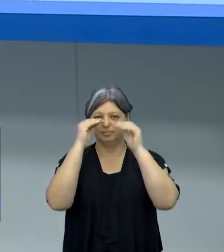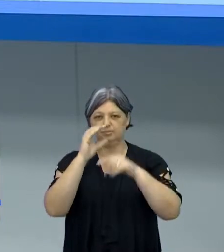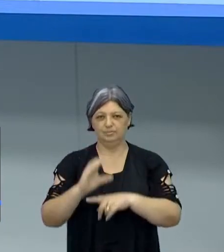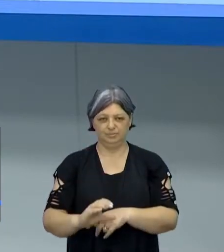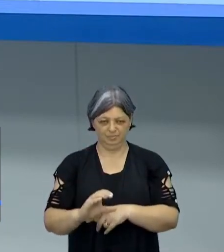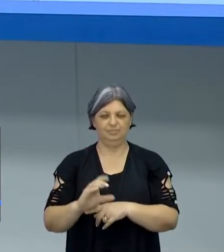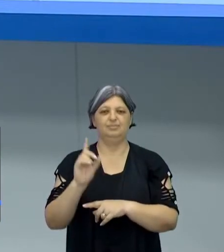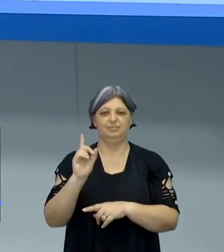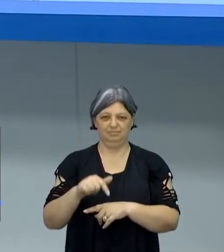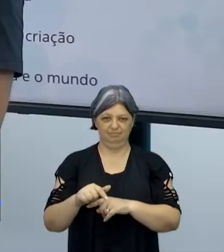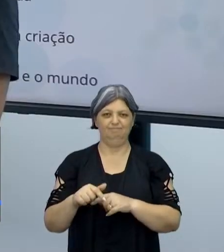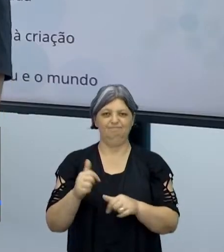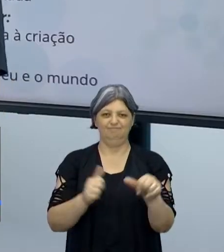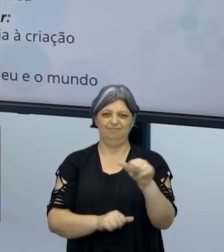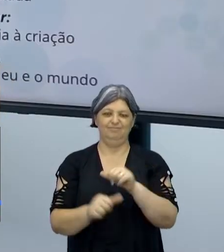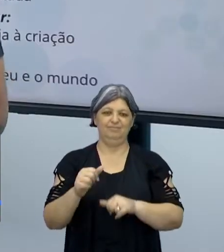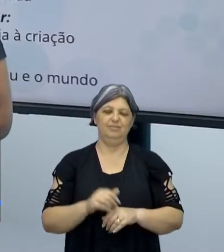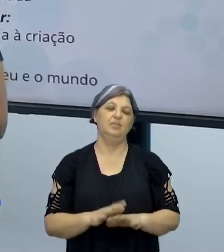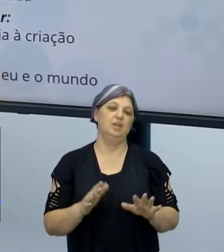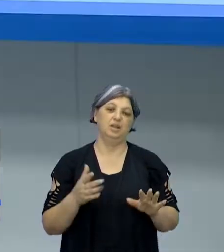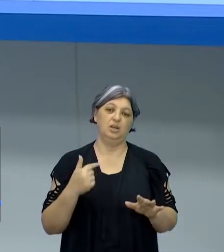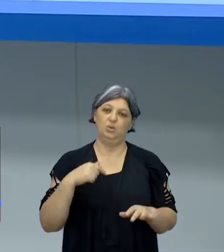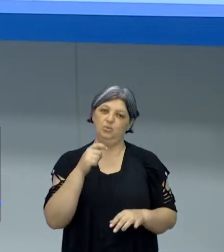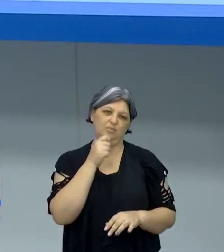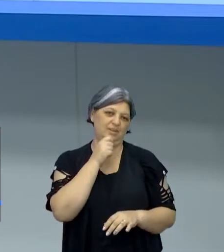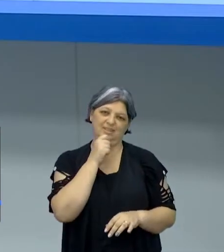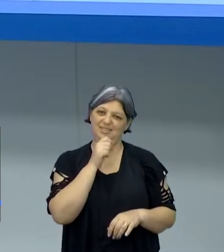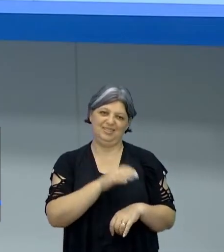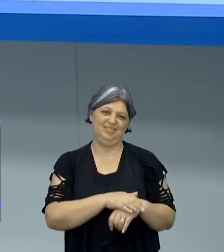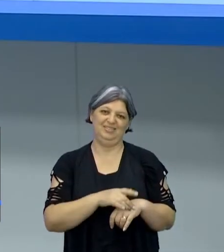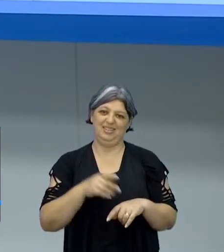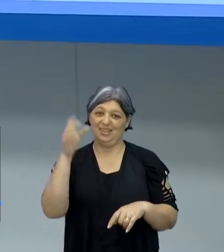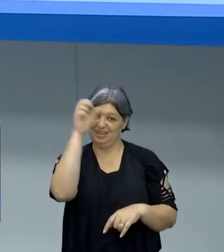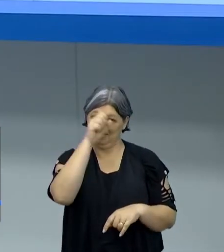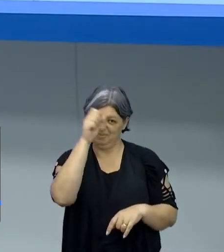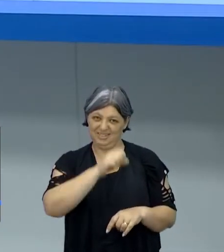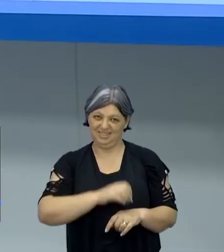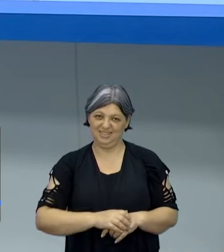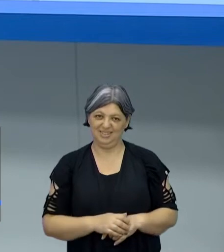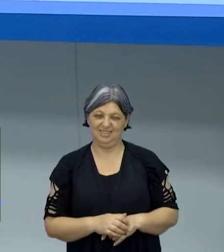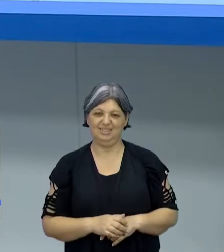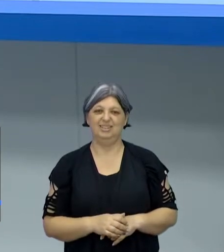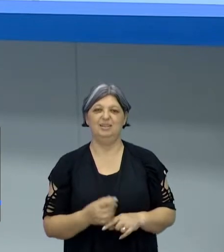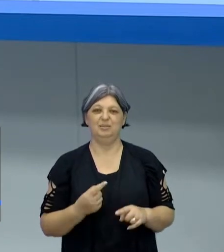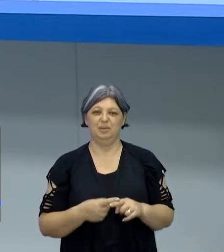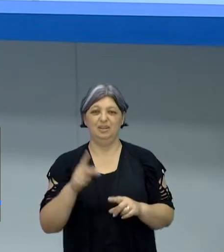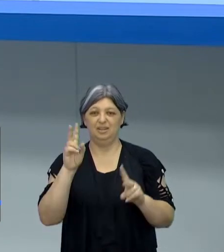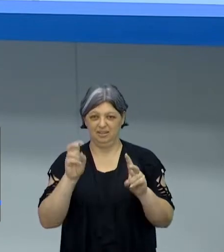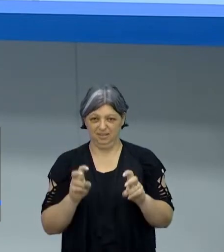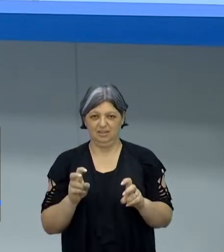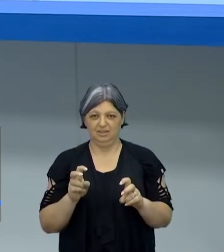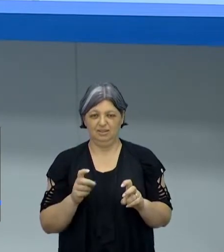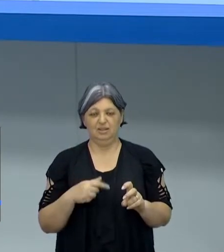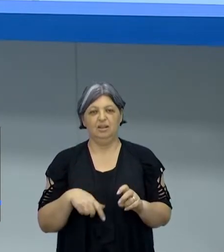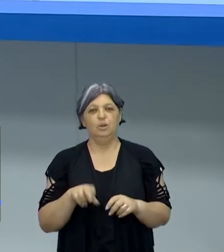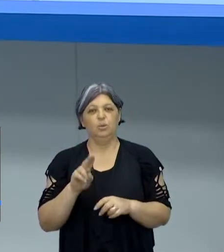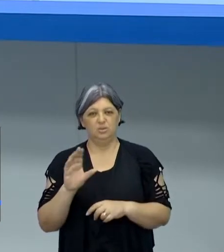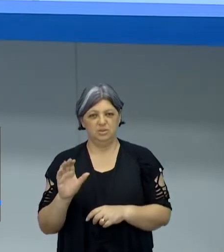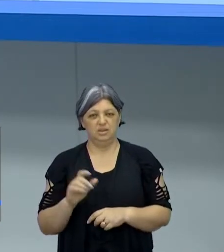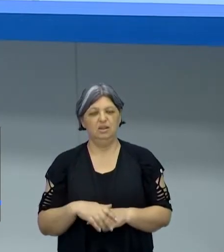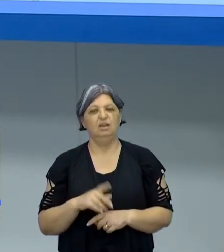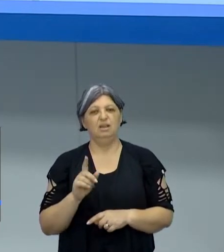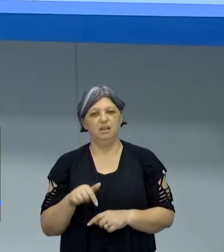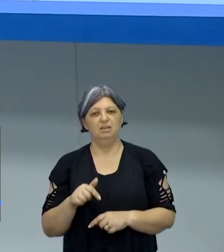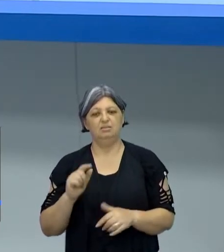Arduino. Exatamente. Eu não fiz ainda, eu estou aprendendo, tá, gente? Ah, todo mundo tá. Esse componente é legal, essa unidade e